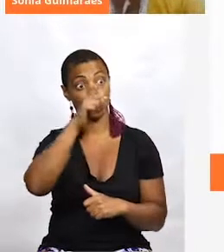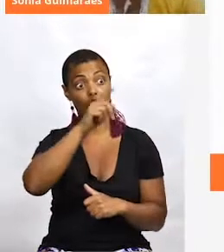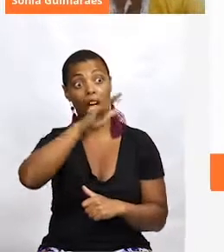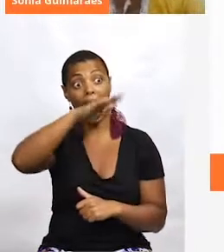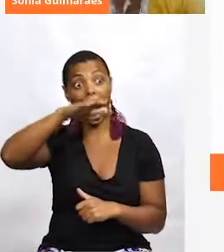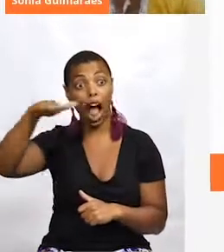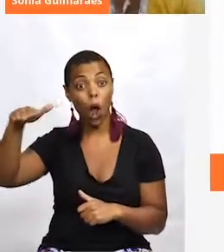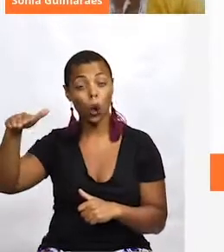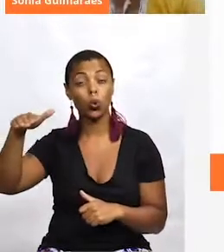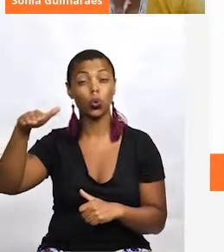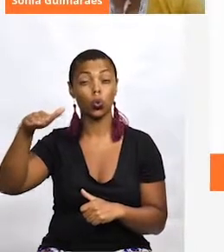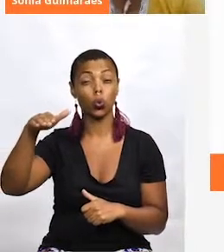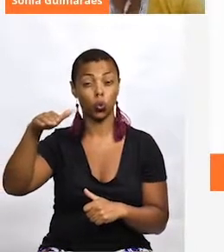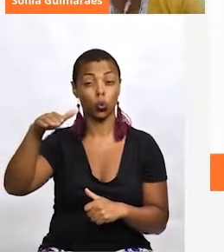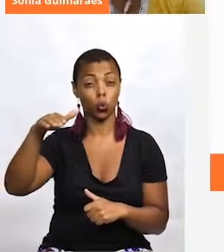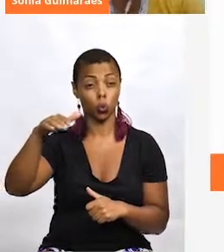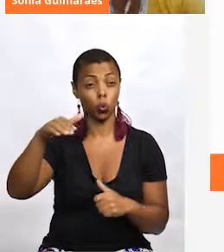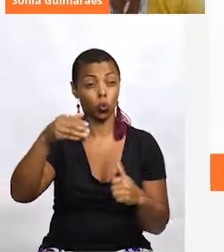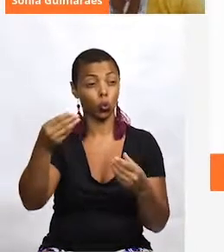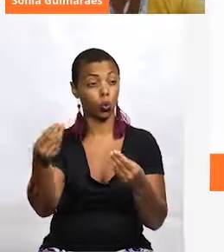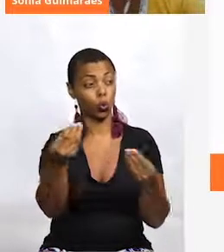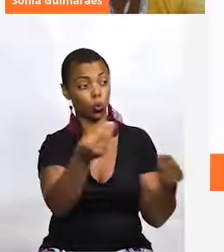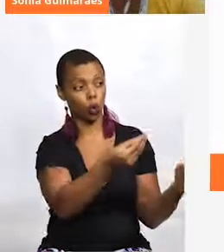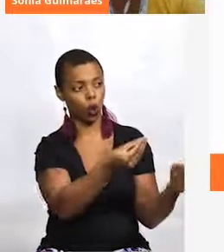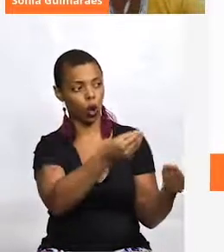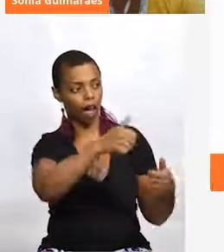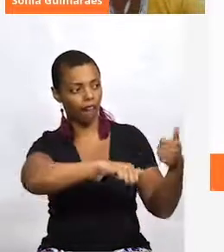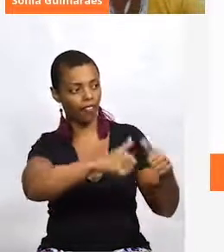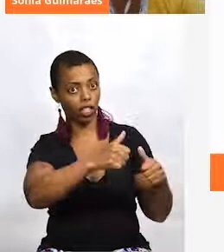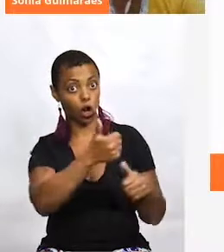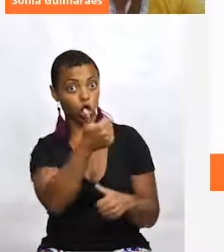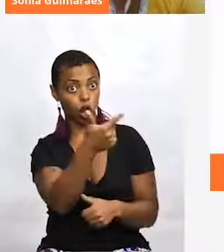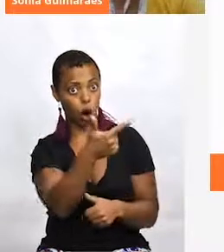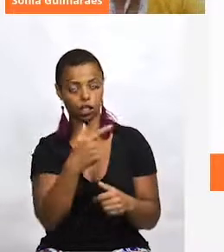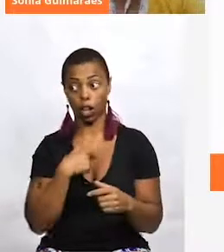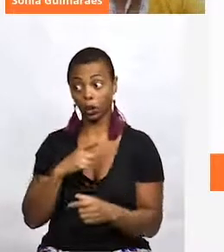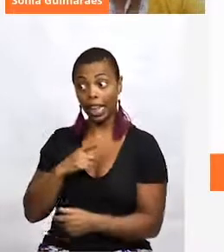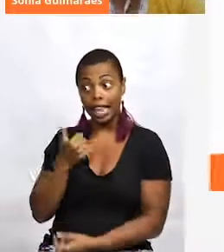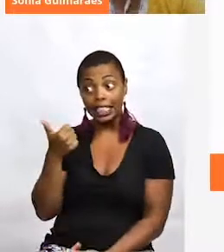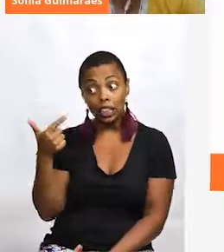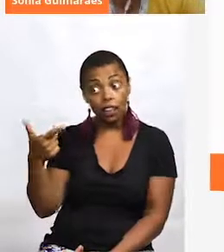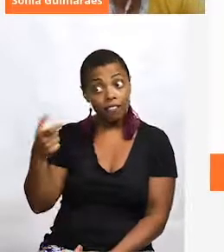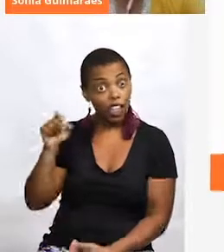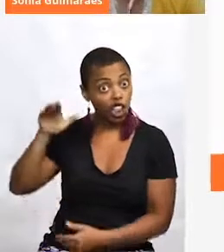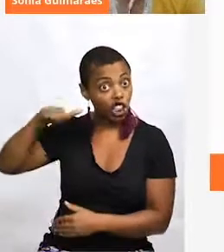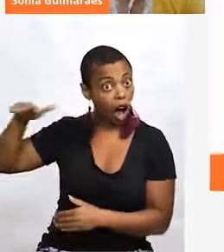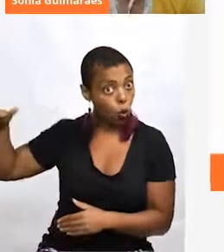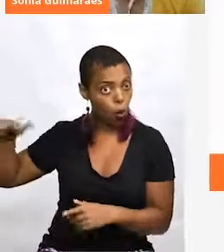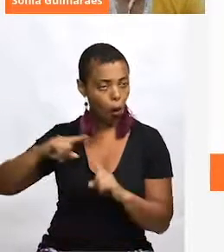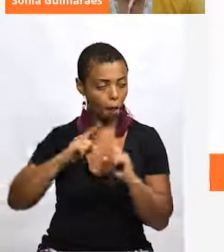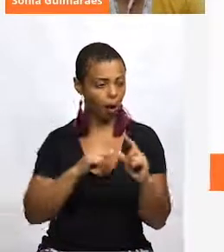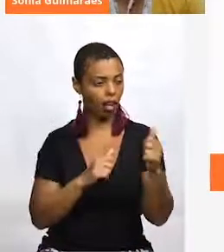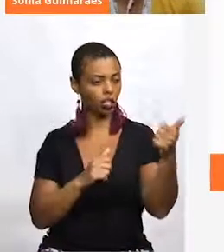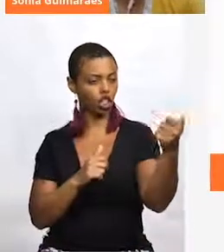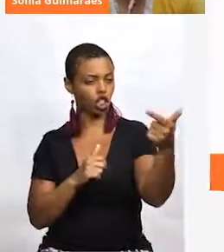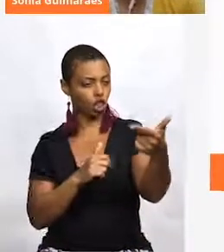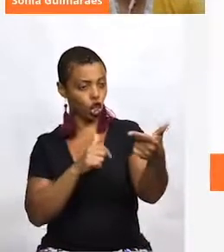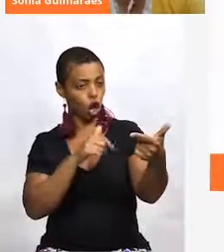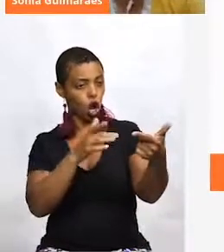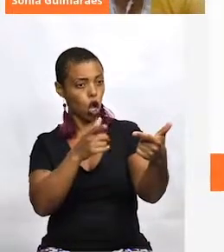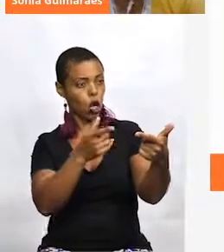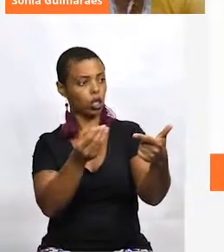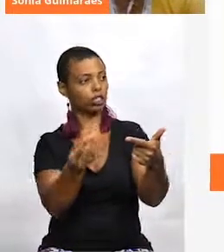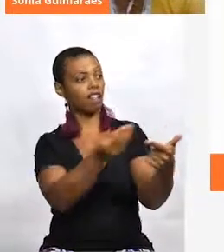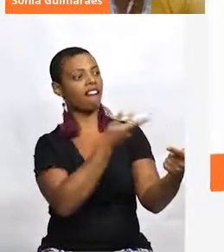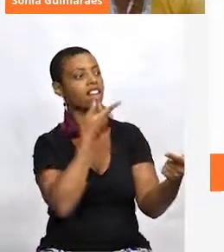de 120 alunos. Ele chegou com 12 avaliações de alguns alunos que diziam que a minha roupa